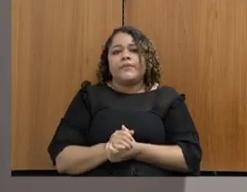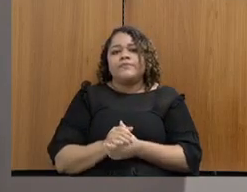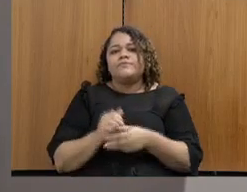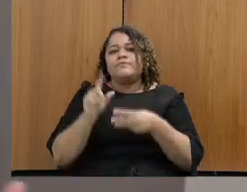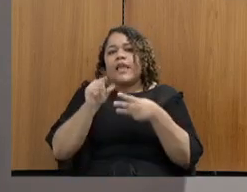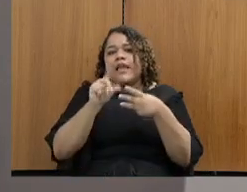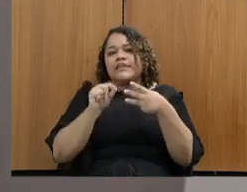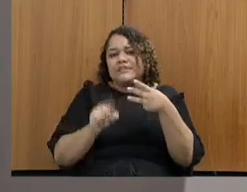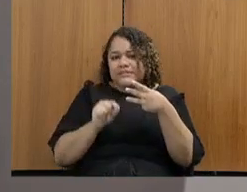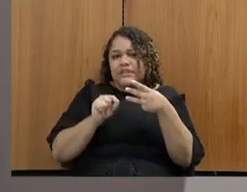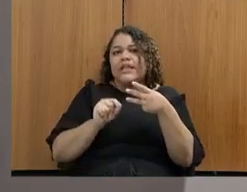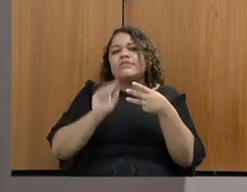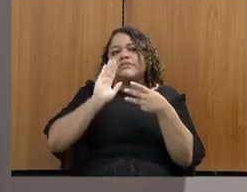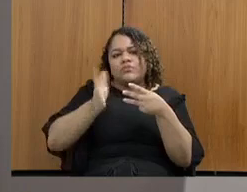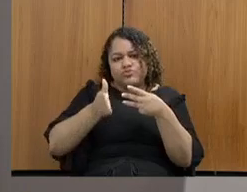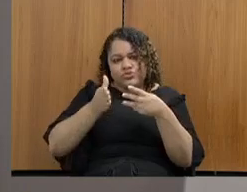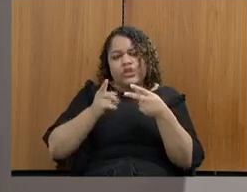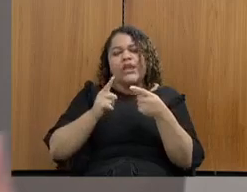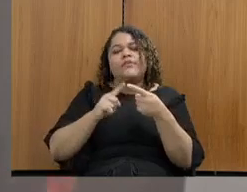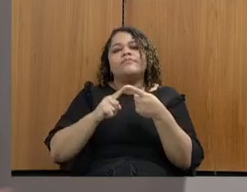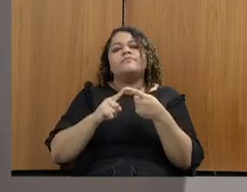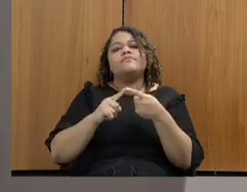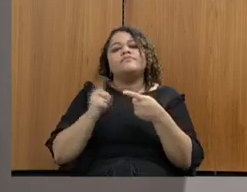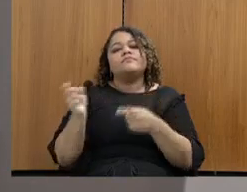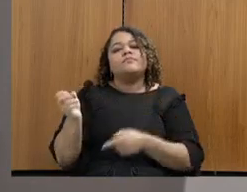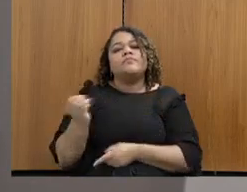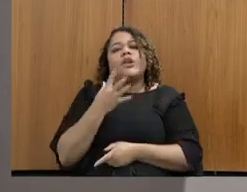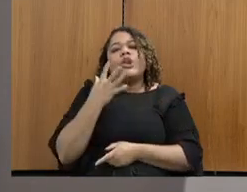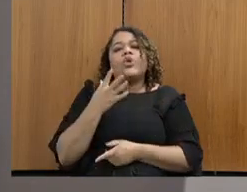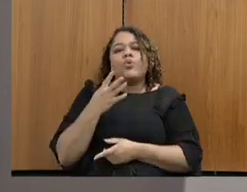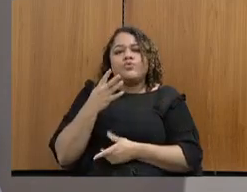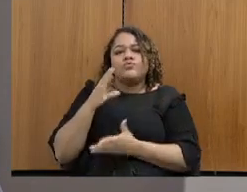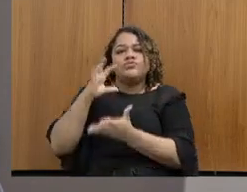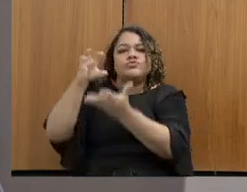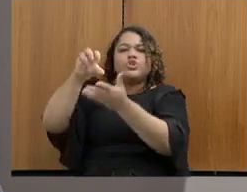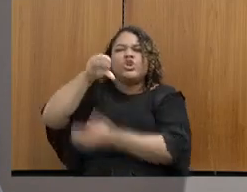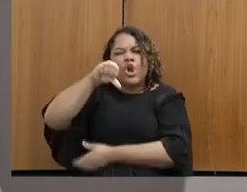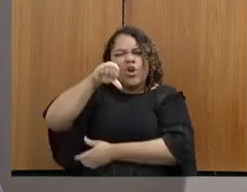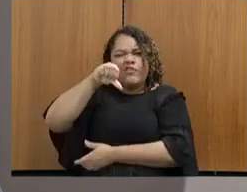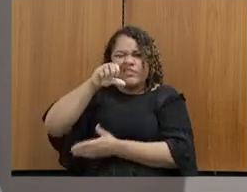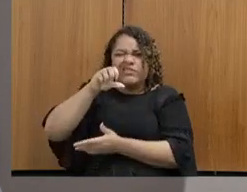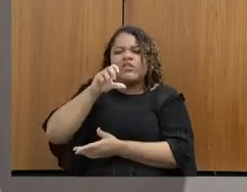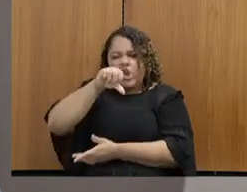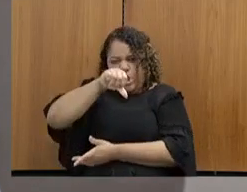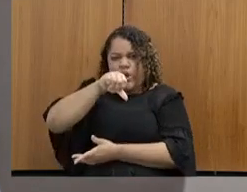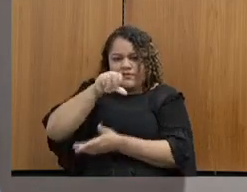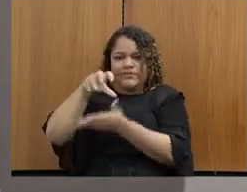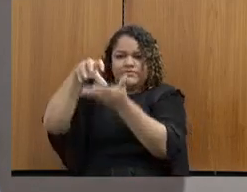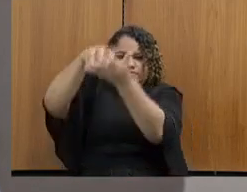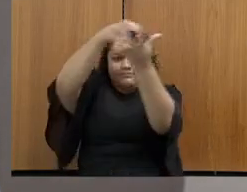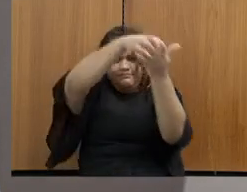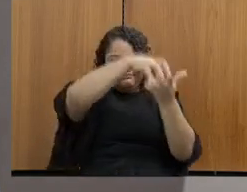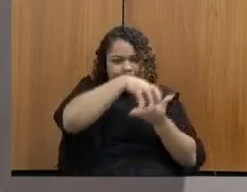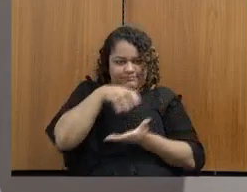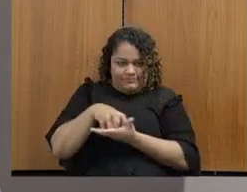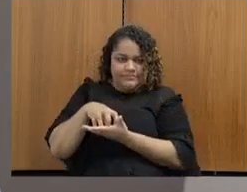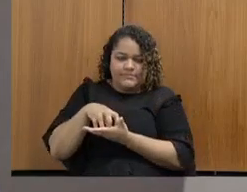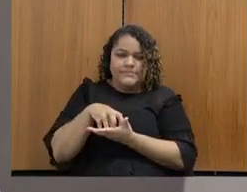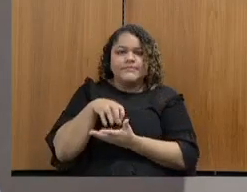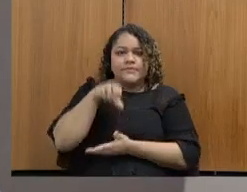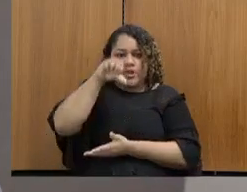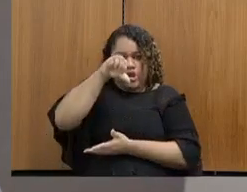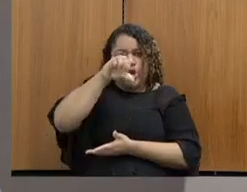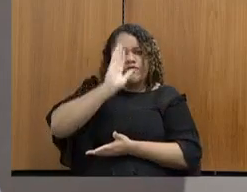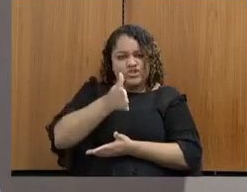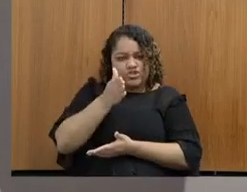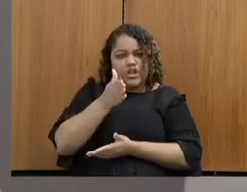homologação para 9 dos departamentos né territoriais nove né já já homologados nove nove